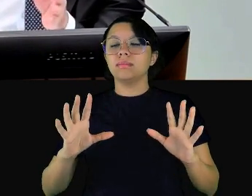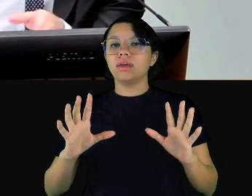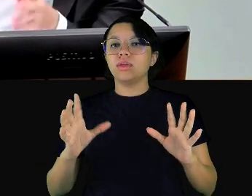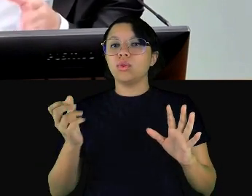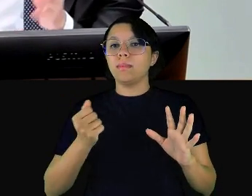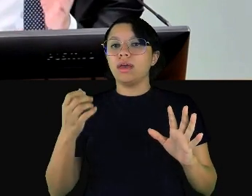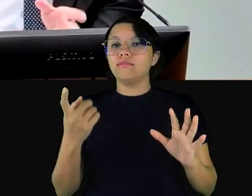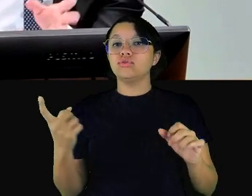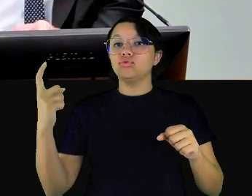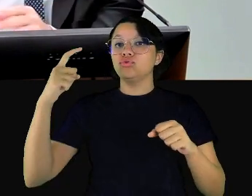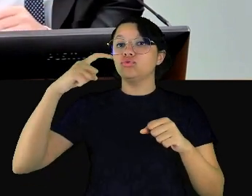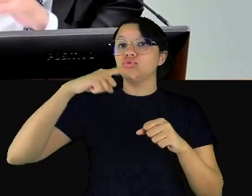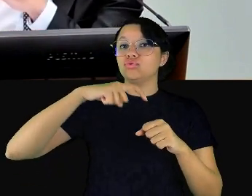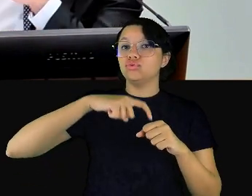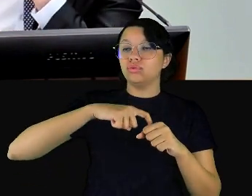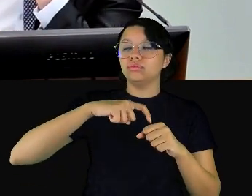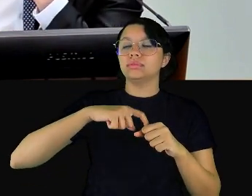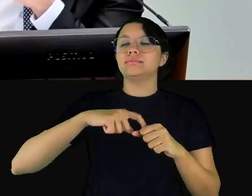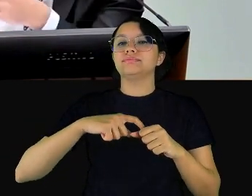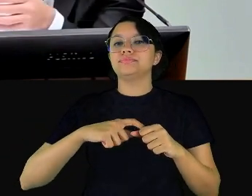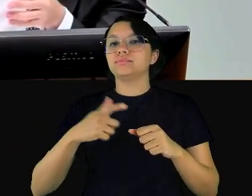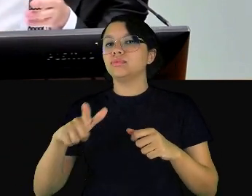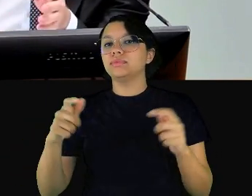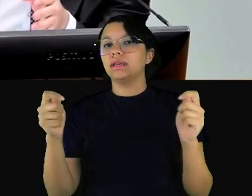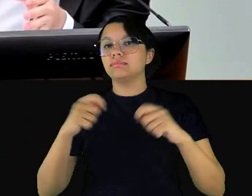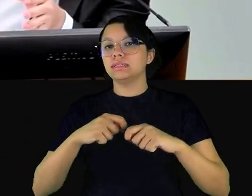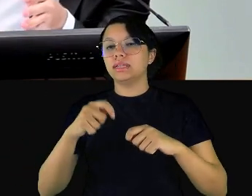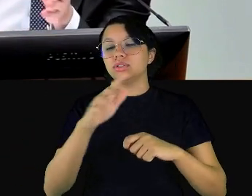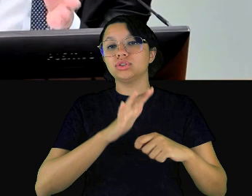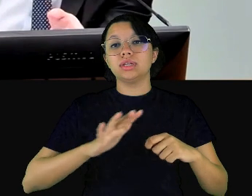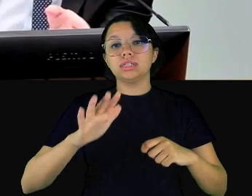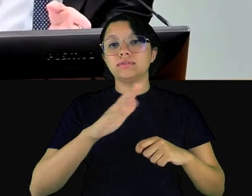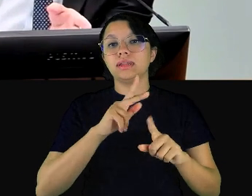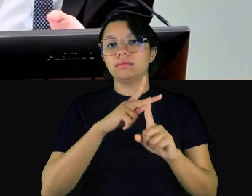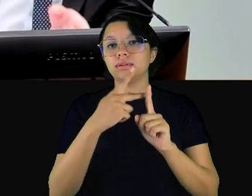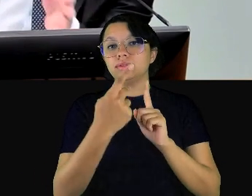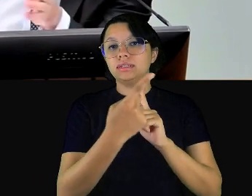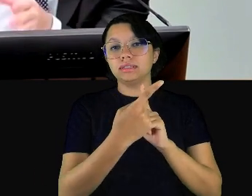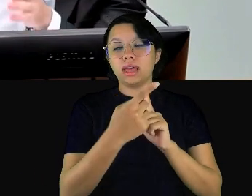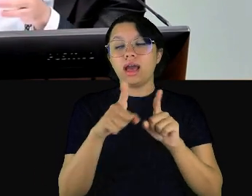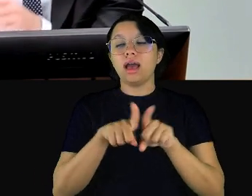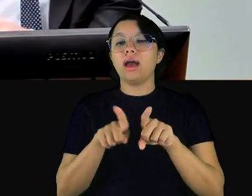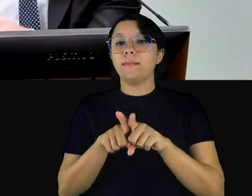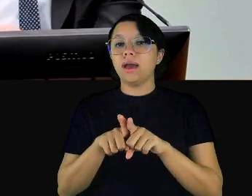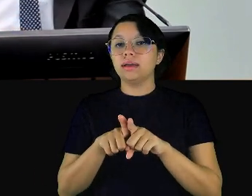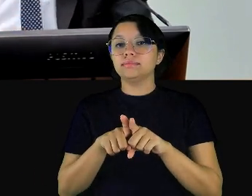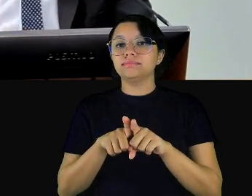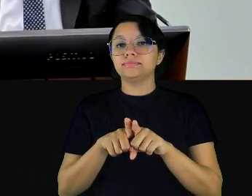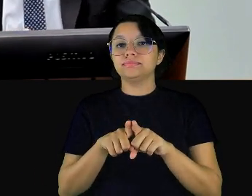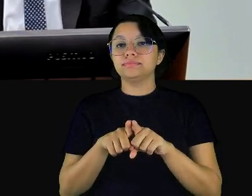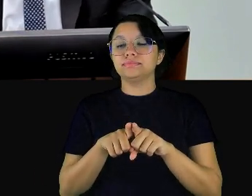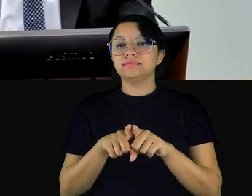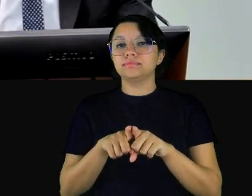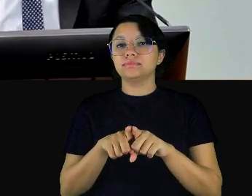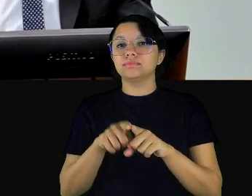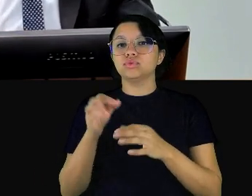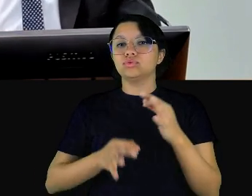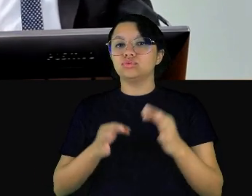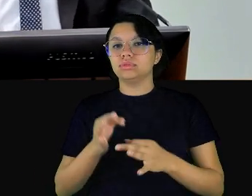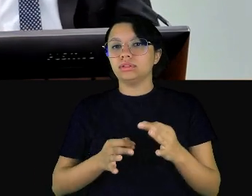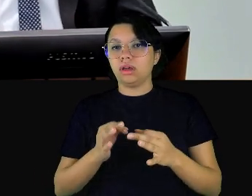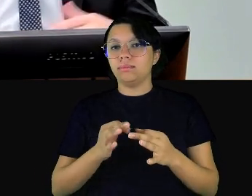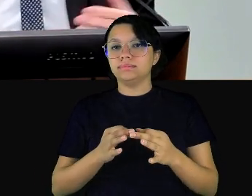do benefício de incapacidade laborativa, tanto na esfera previdenciária quanto na esfera